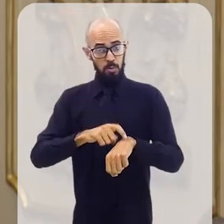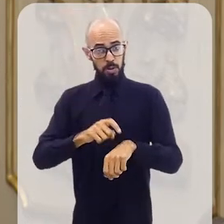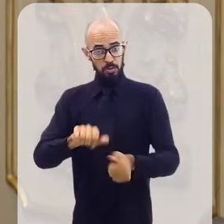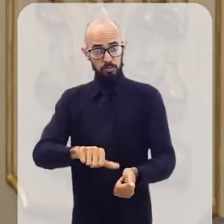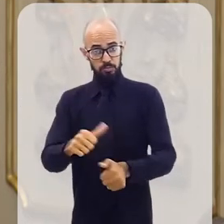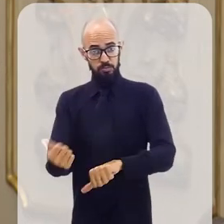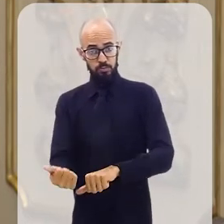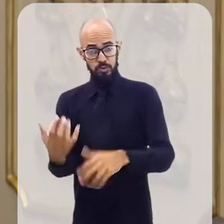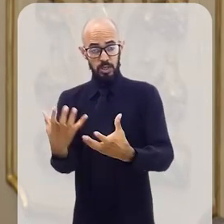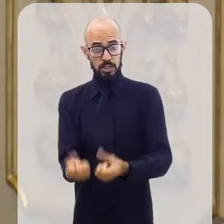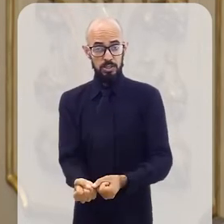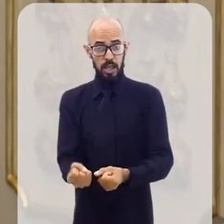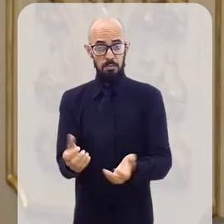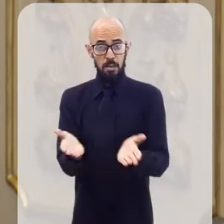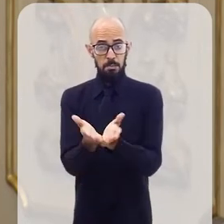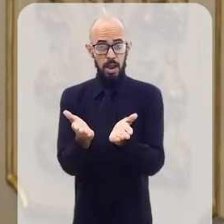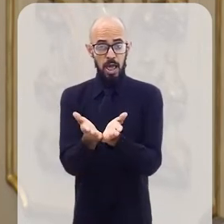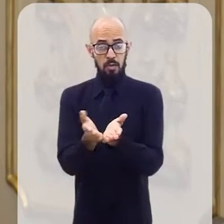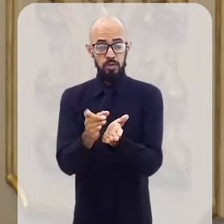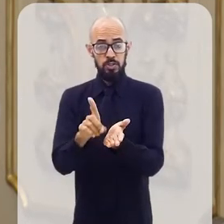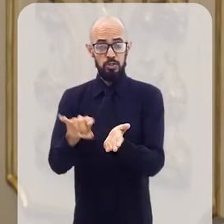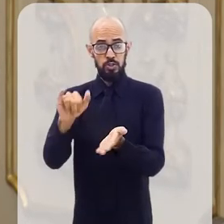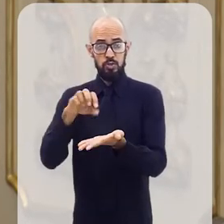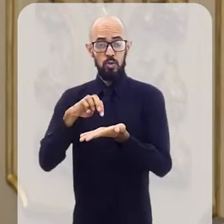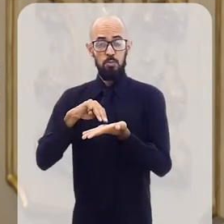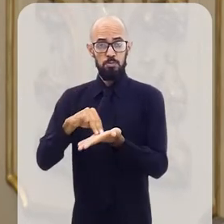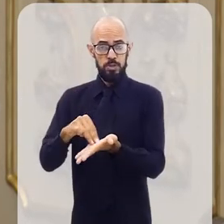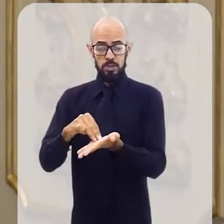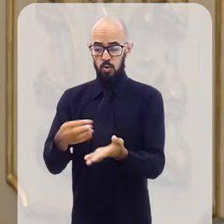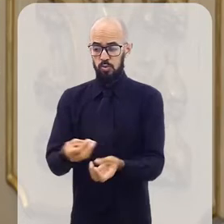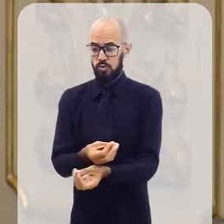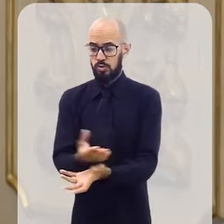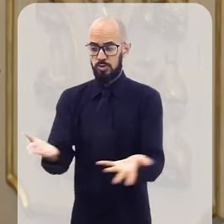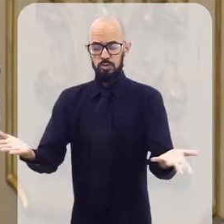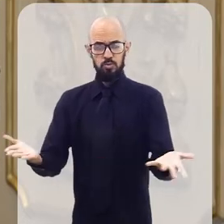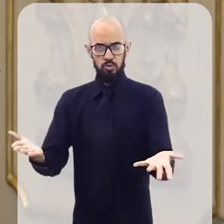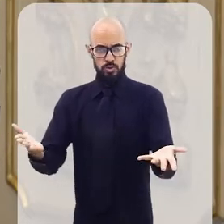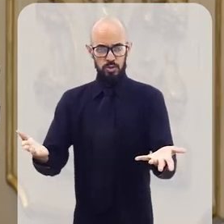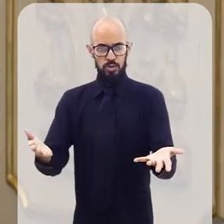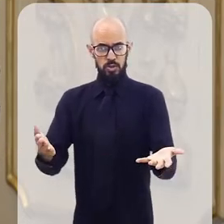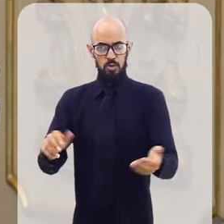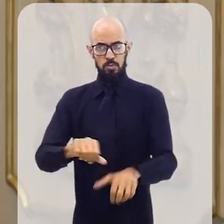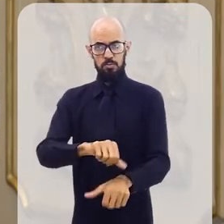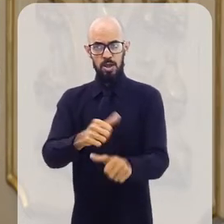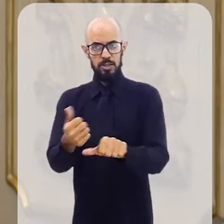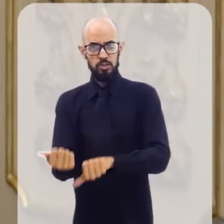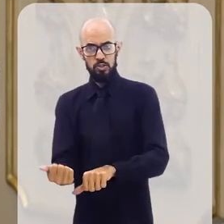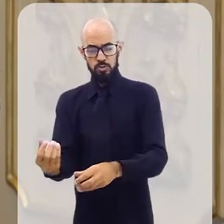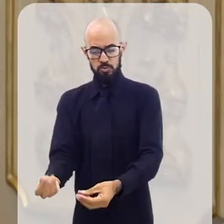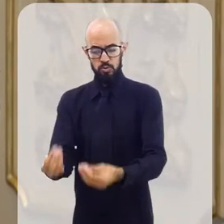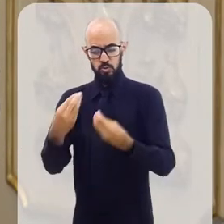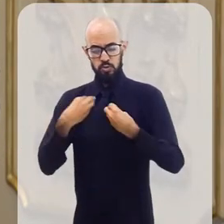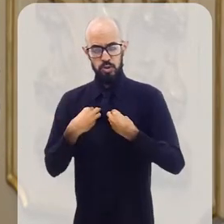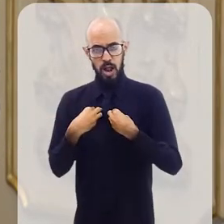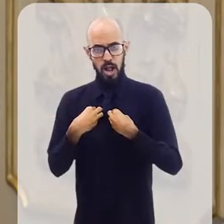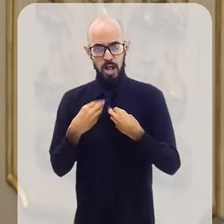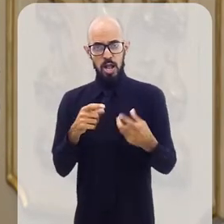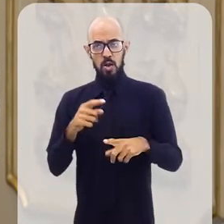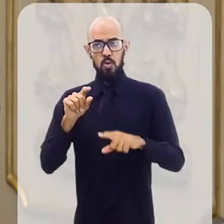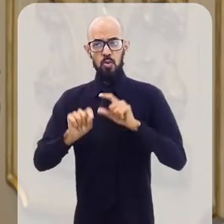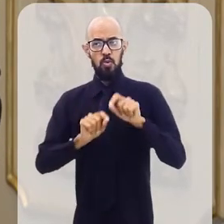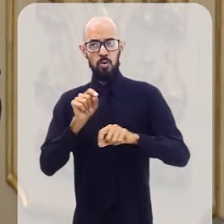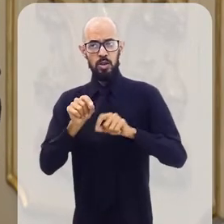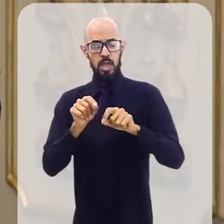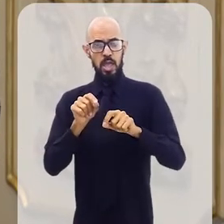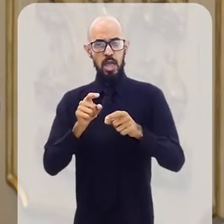o evangelho e levar a palavra de Deus a tantos irmãos e irmãs é o batismo já nos é dado é com